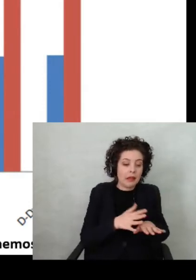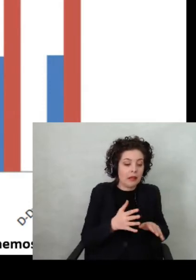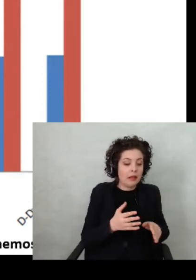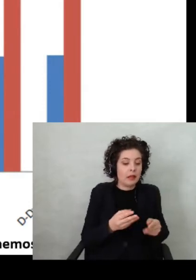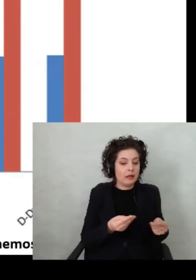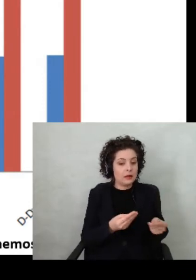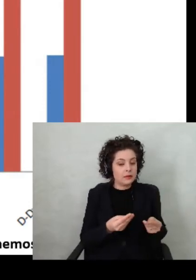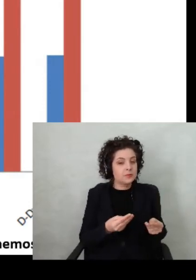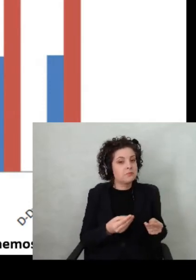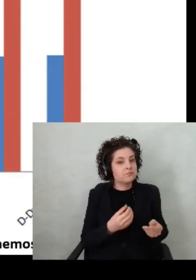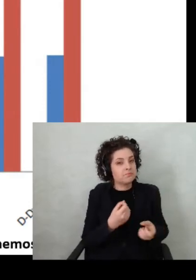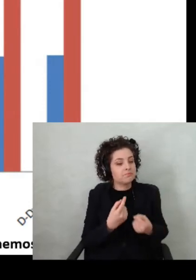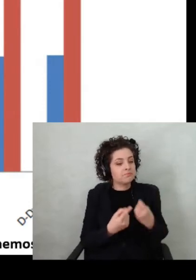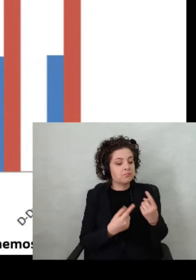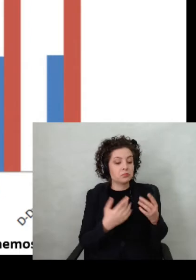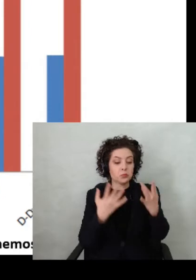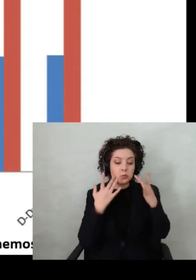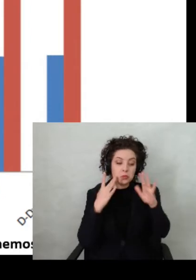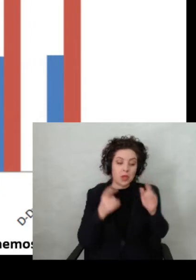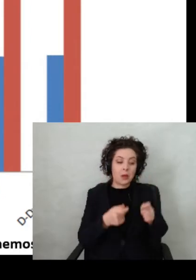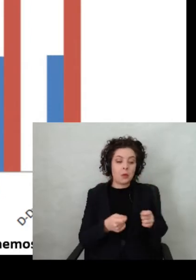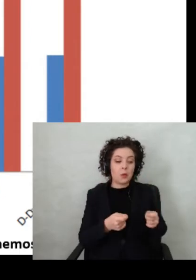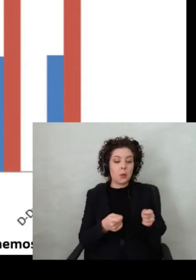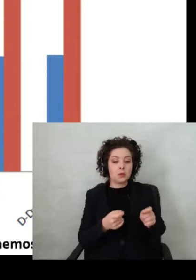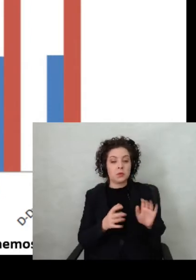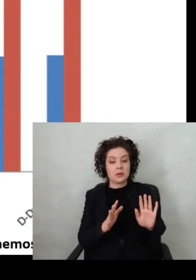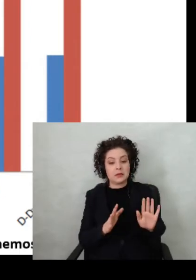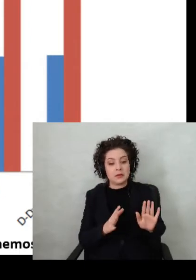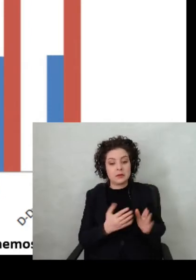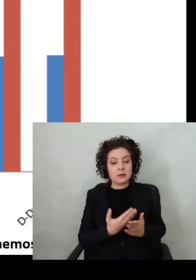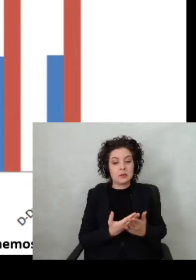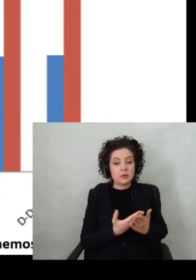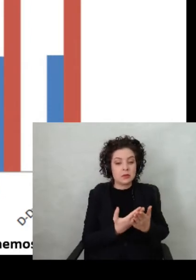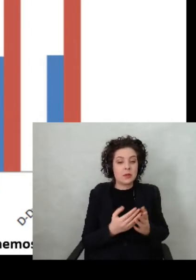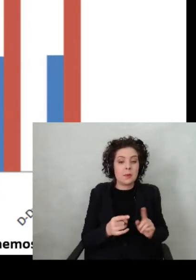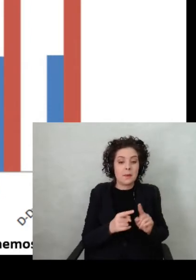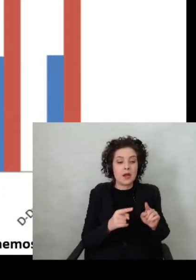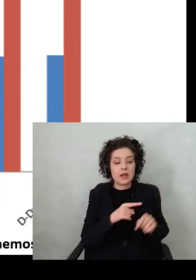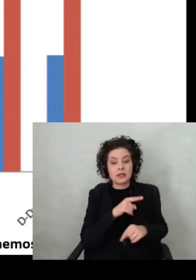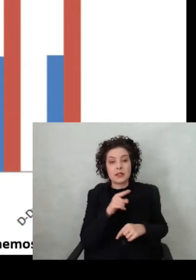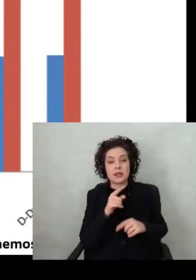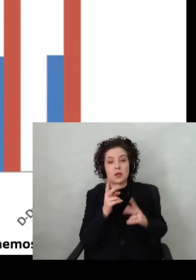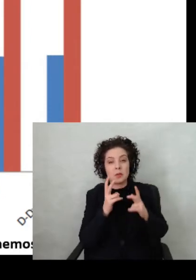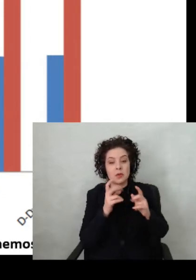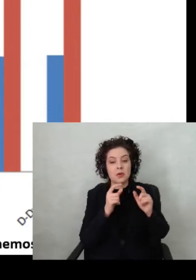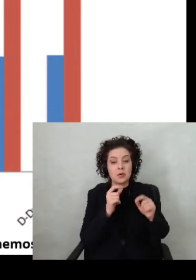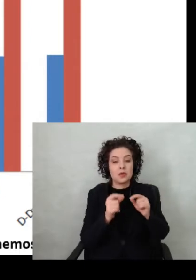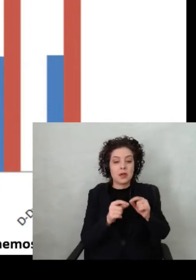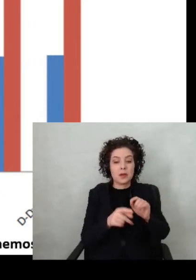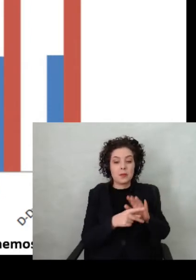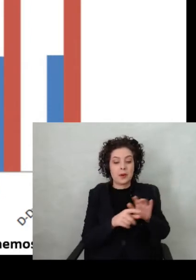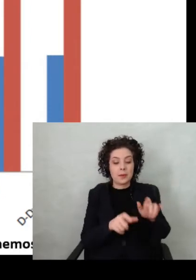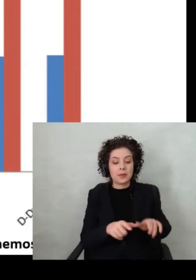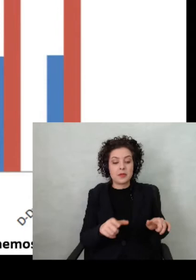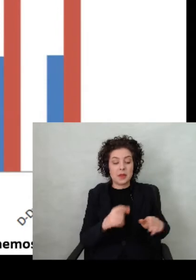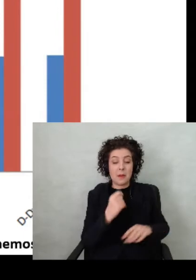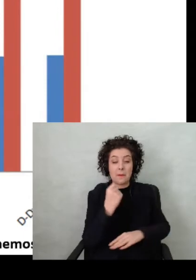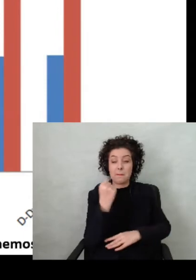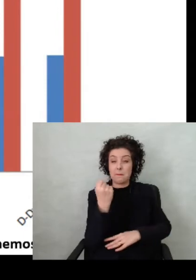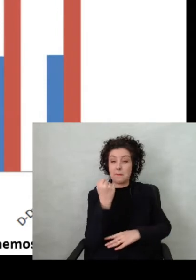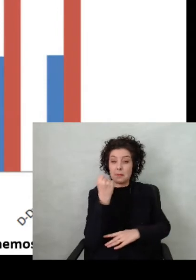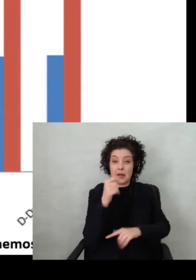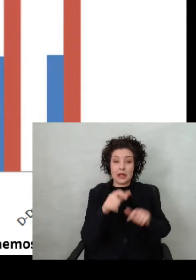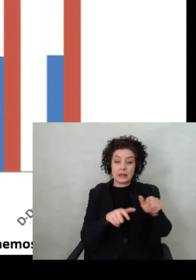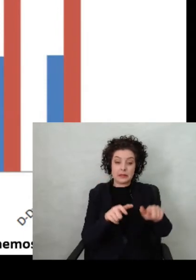que a gente não pode controlar nesse desenho de estudo, mas o que eles observaram é que para pacientes de alto risco, utilizar